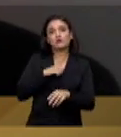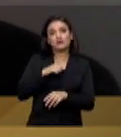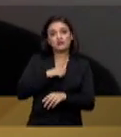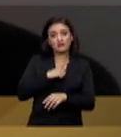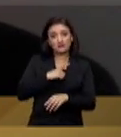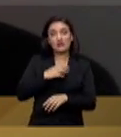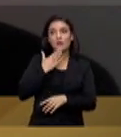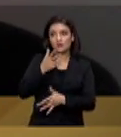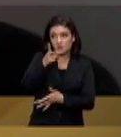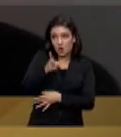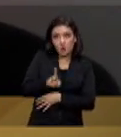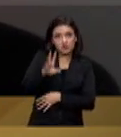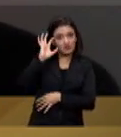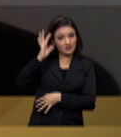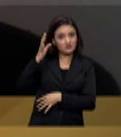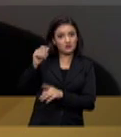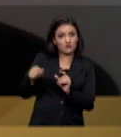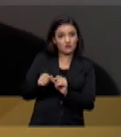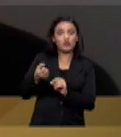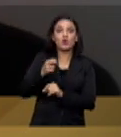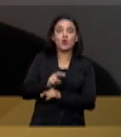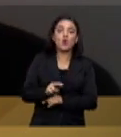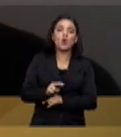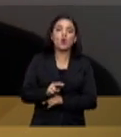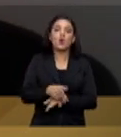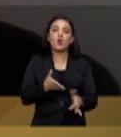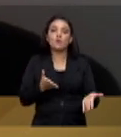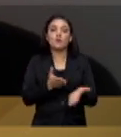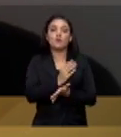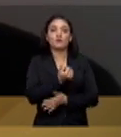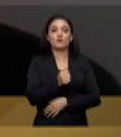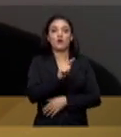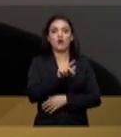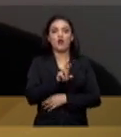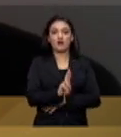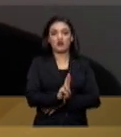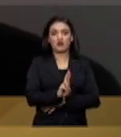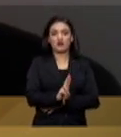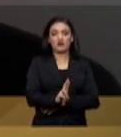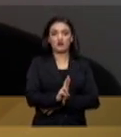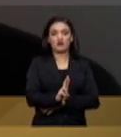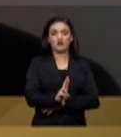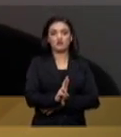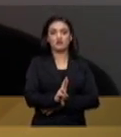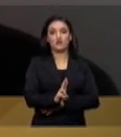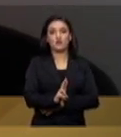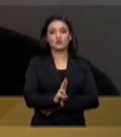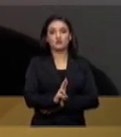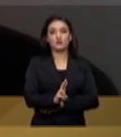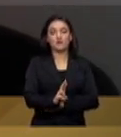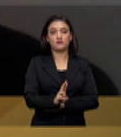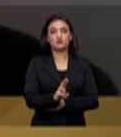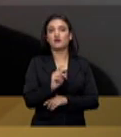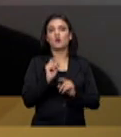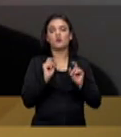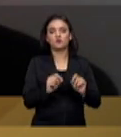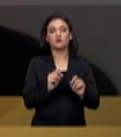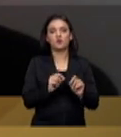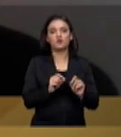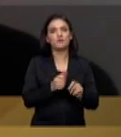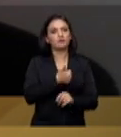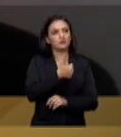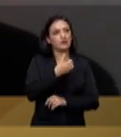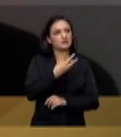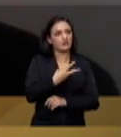o provimento do agravo regimental, reconhecendo-se a competência da